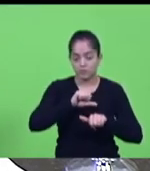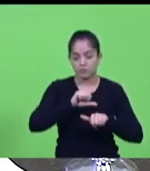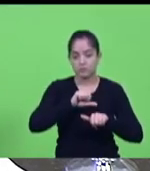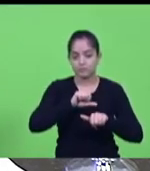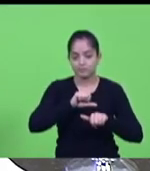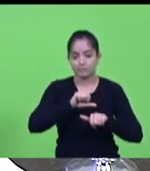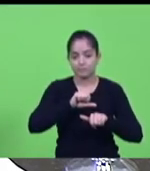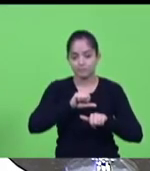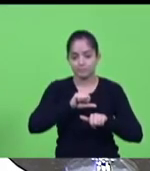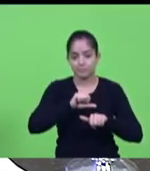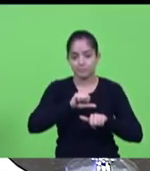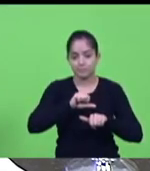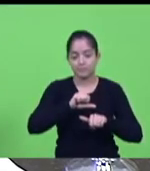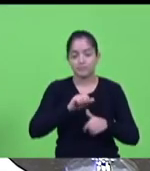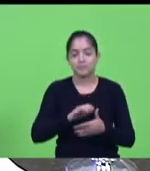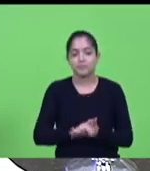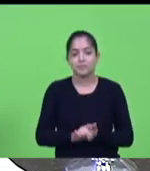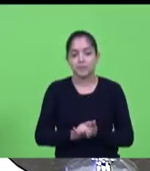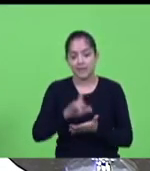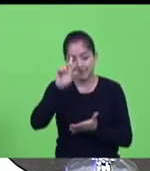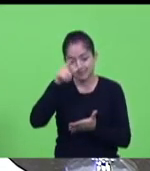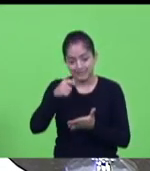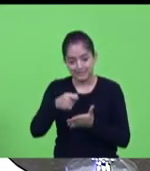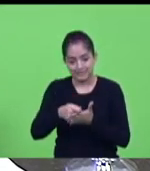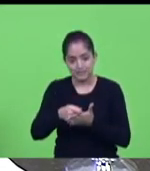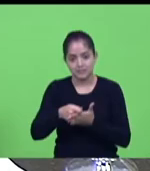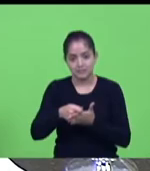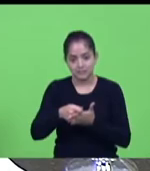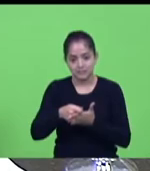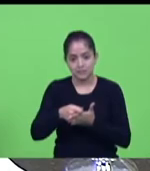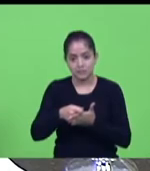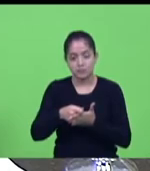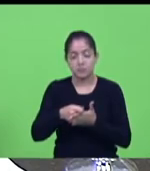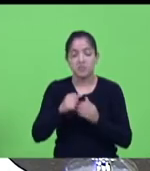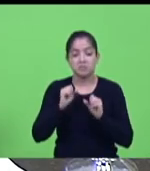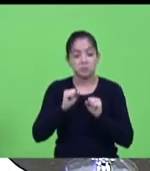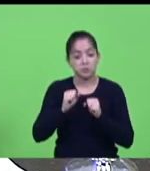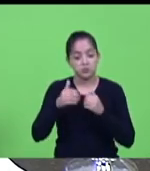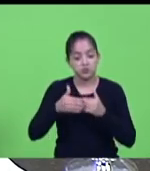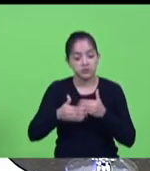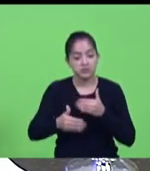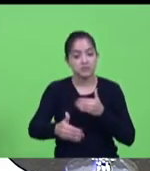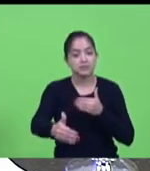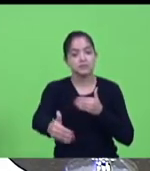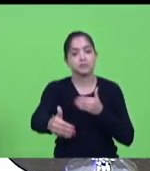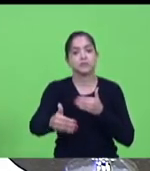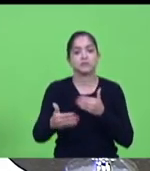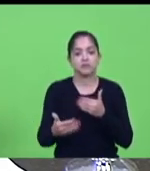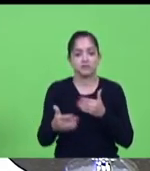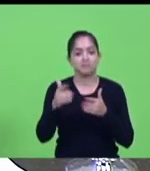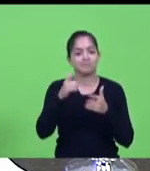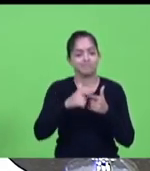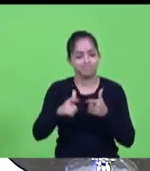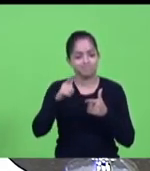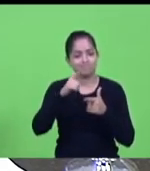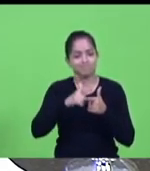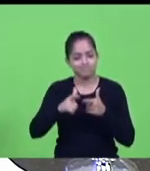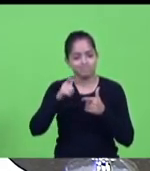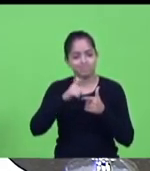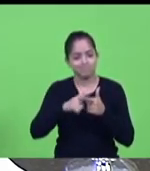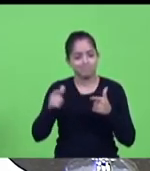uma sentença que traria um estrago